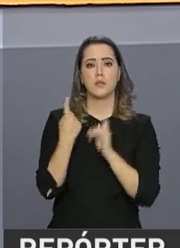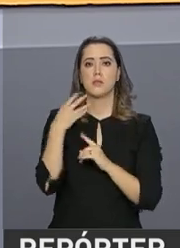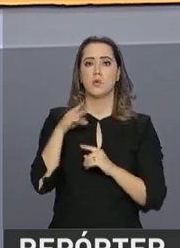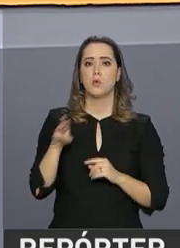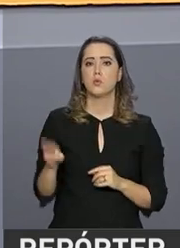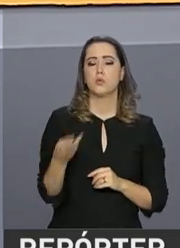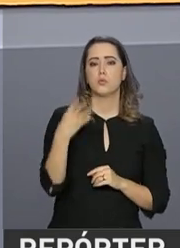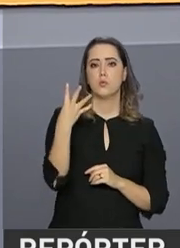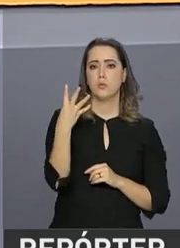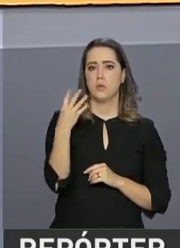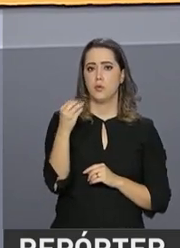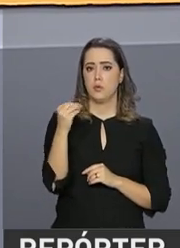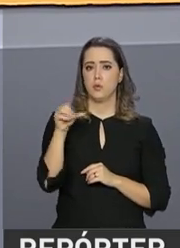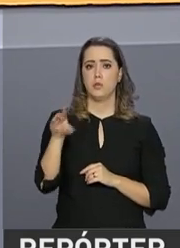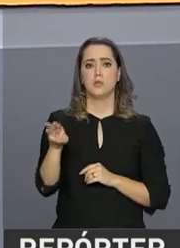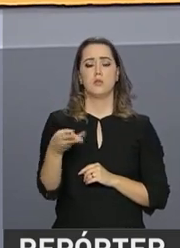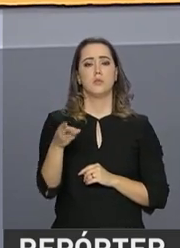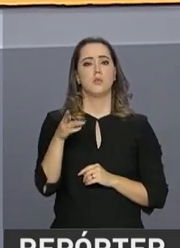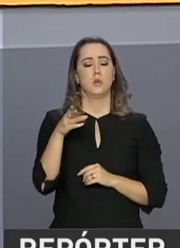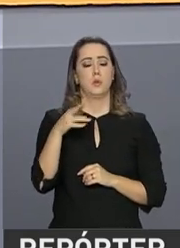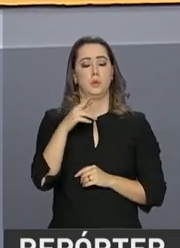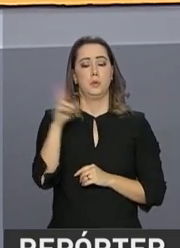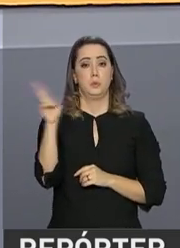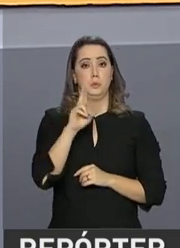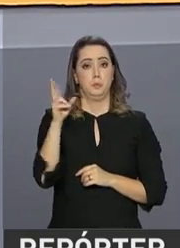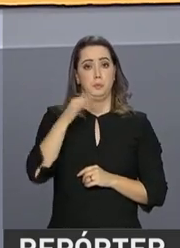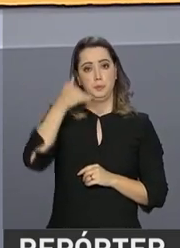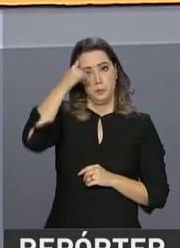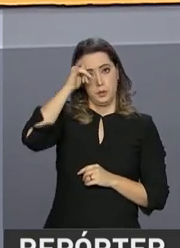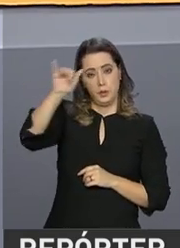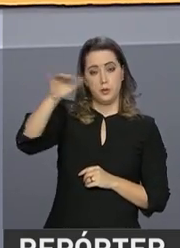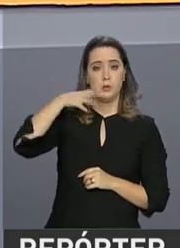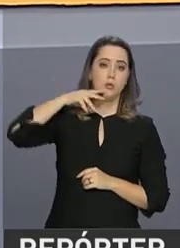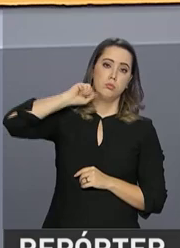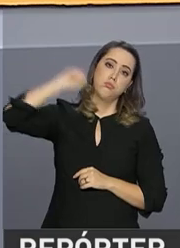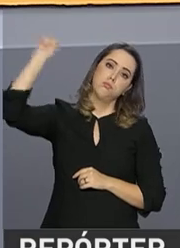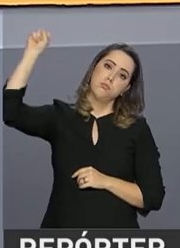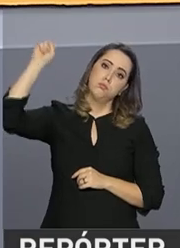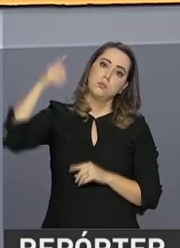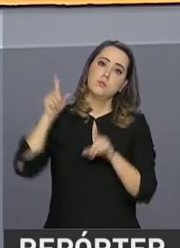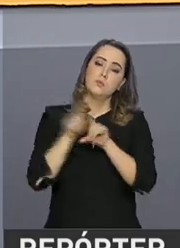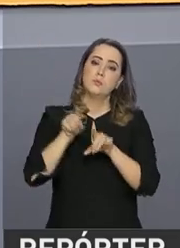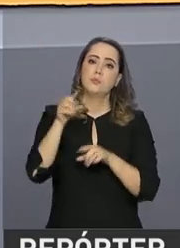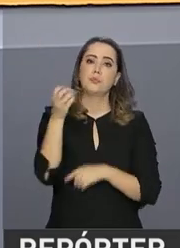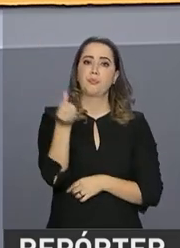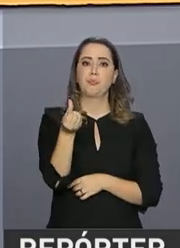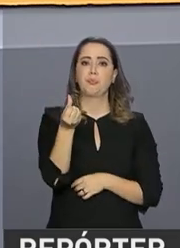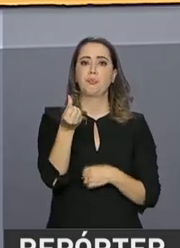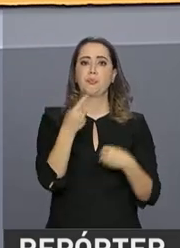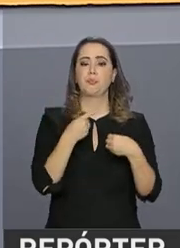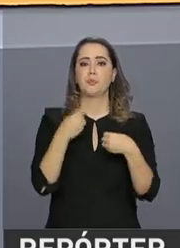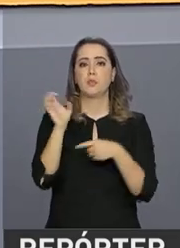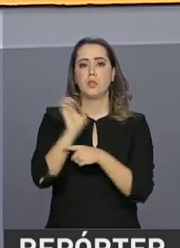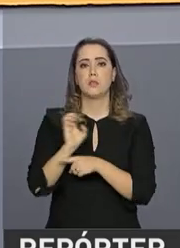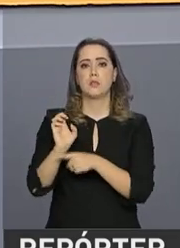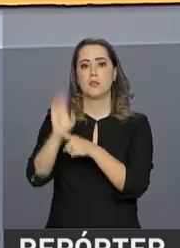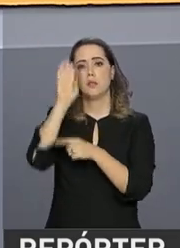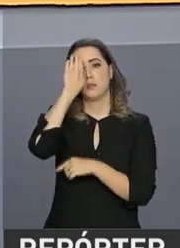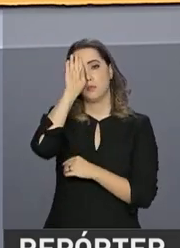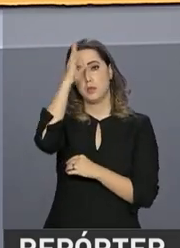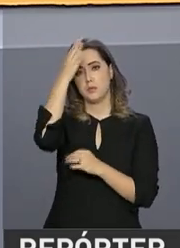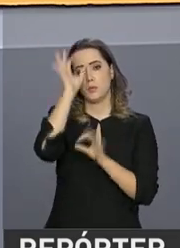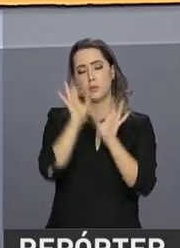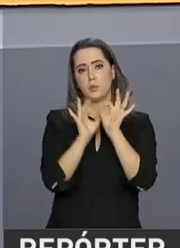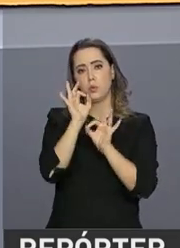R$ 1,4 milhão para ações de prevenção ao suicídio. Os recursos vão para 6 estados considerados prioritários e fazem parte